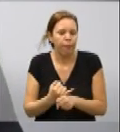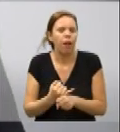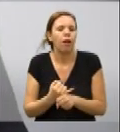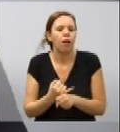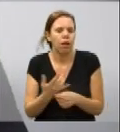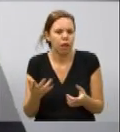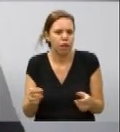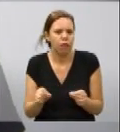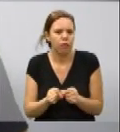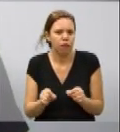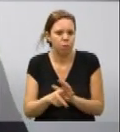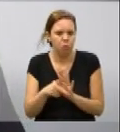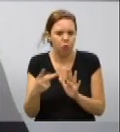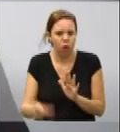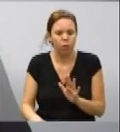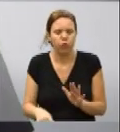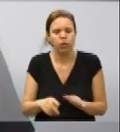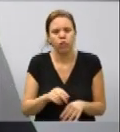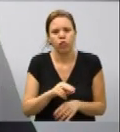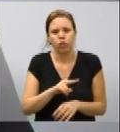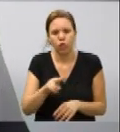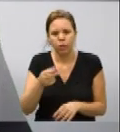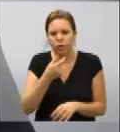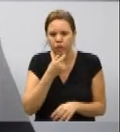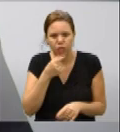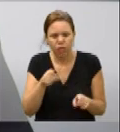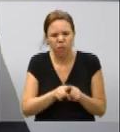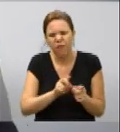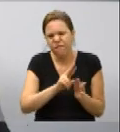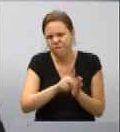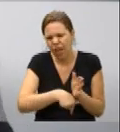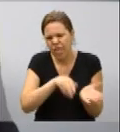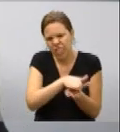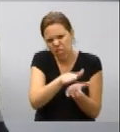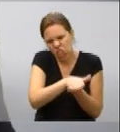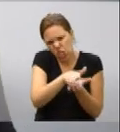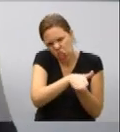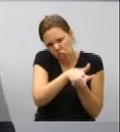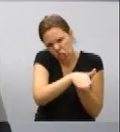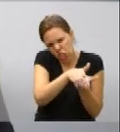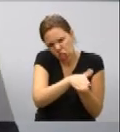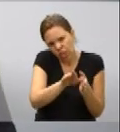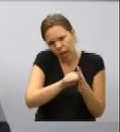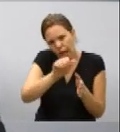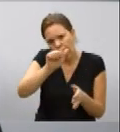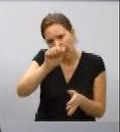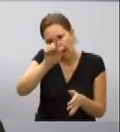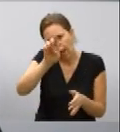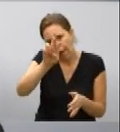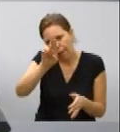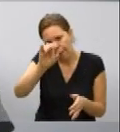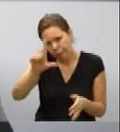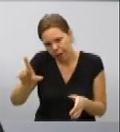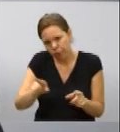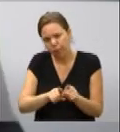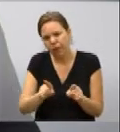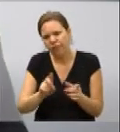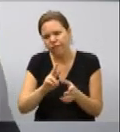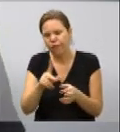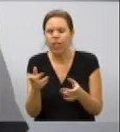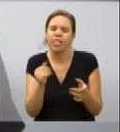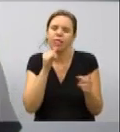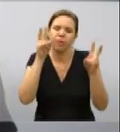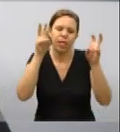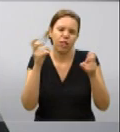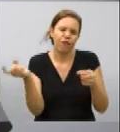dele é Jellyneck. Eu trabalhei para outras editoras como a IDW, então eu fiz títulos como De Volta para o